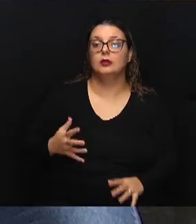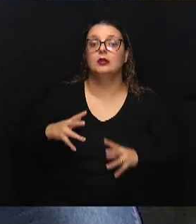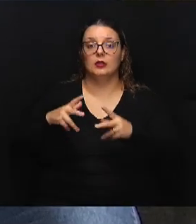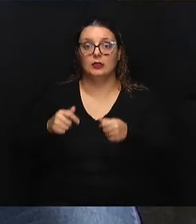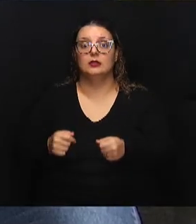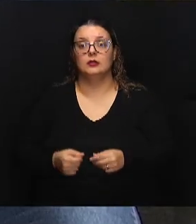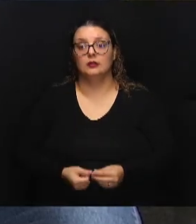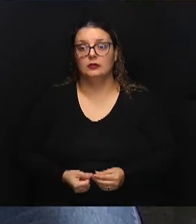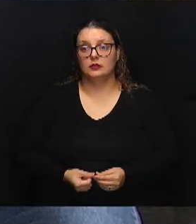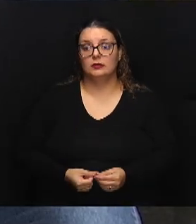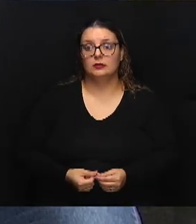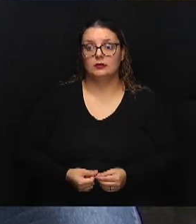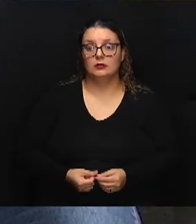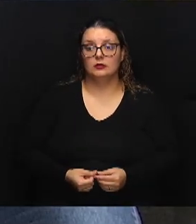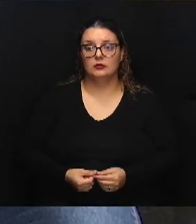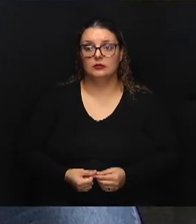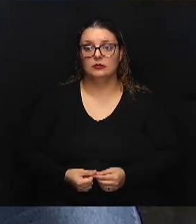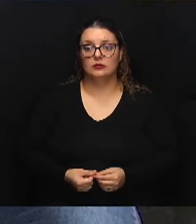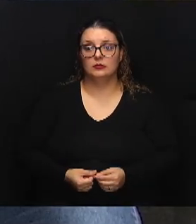isso